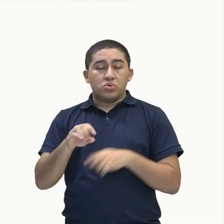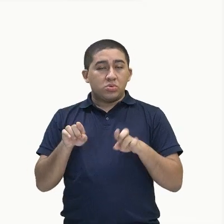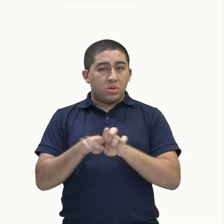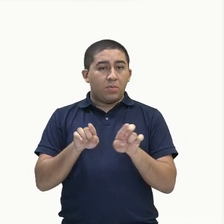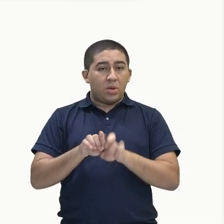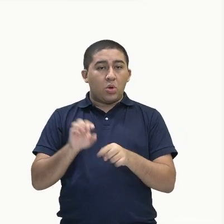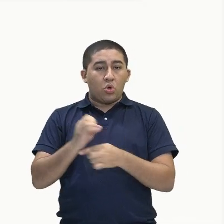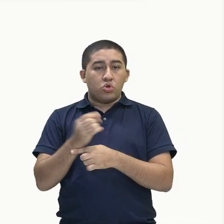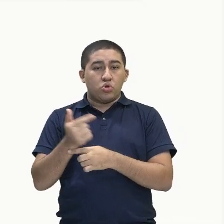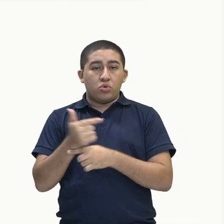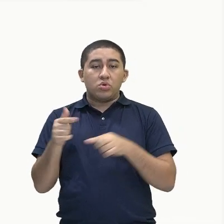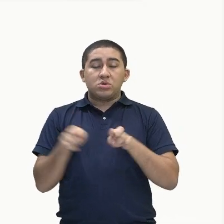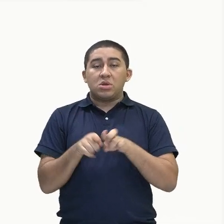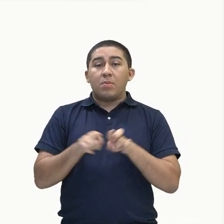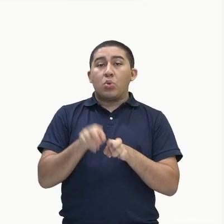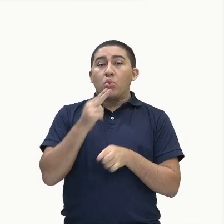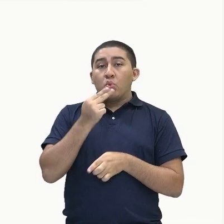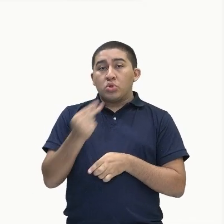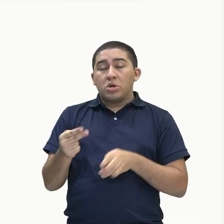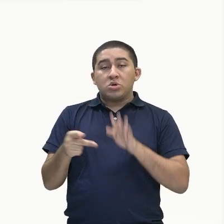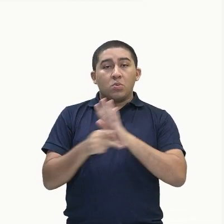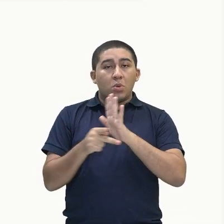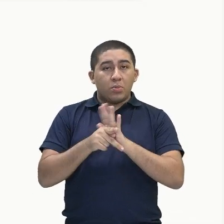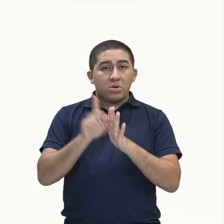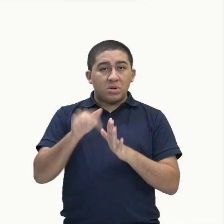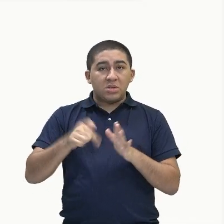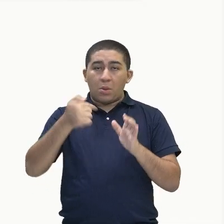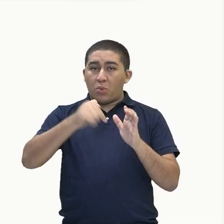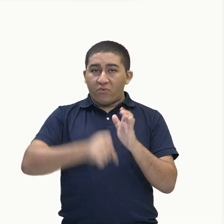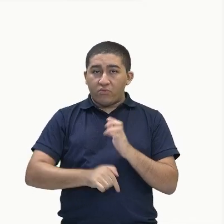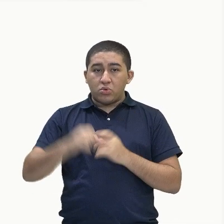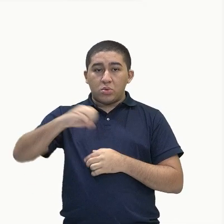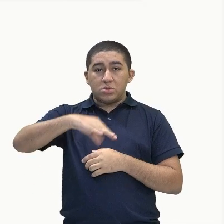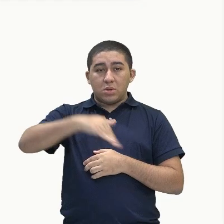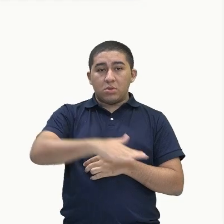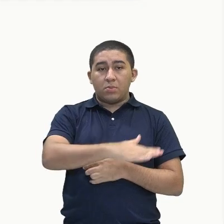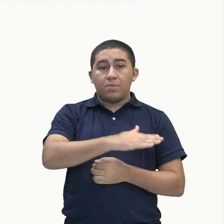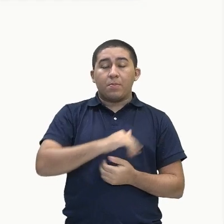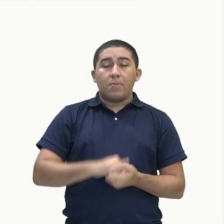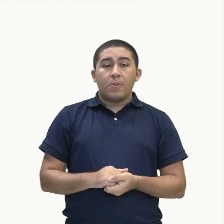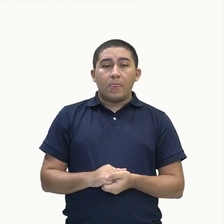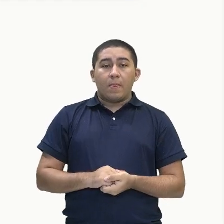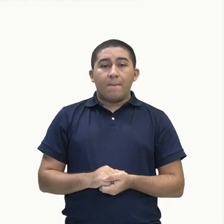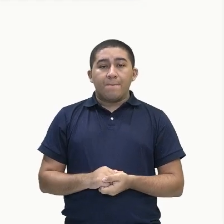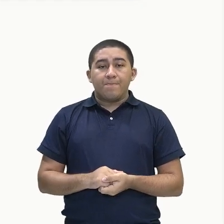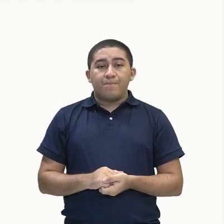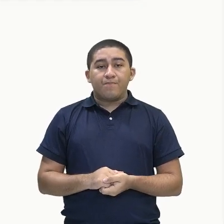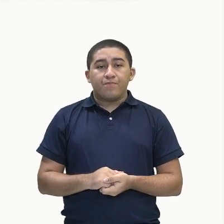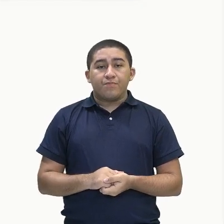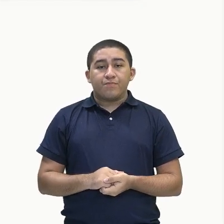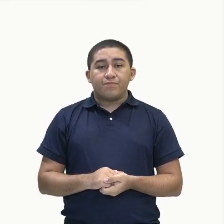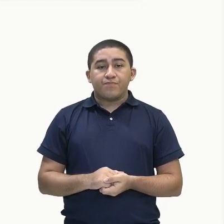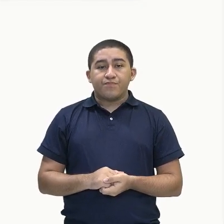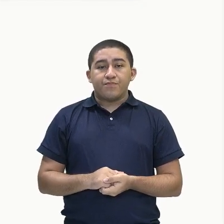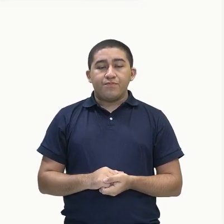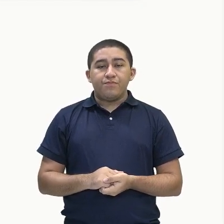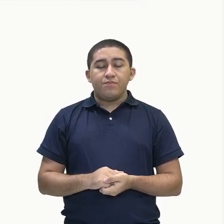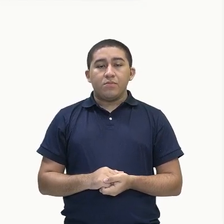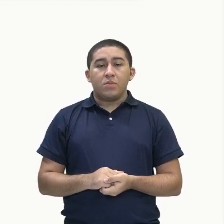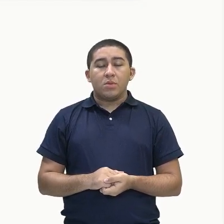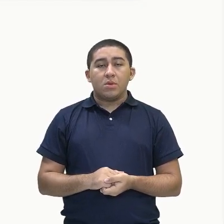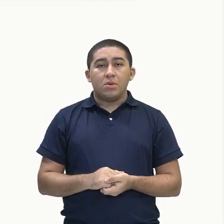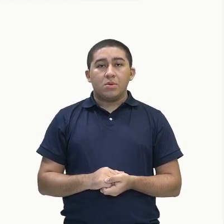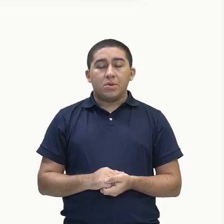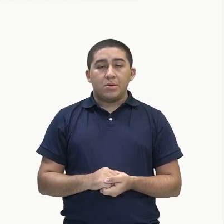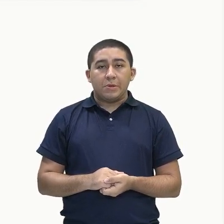e dos nutrientes que estão nas regiões mais profundas dos oceanos. Então, correntes frias que afloram a